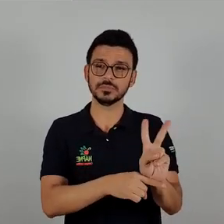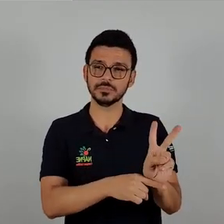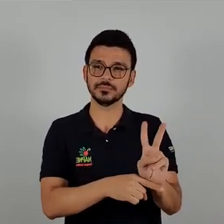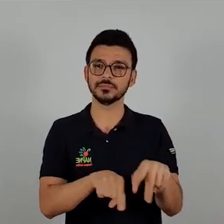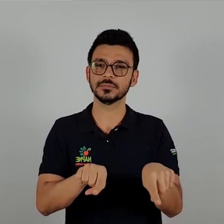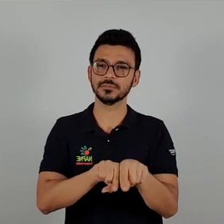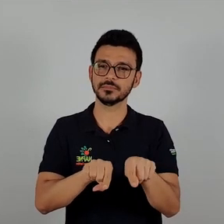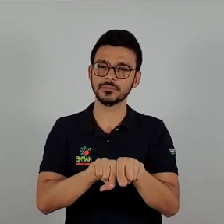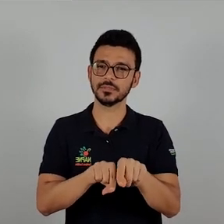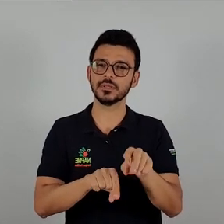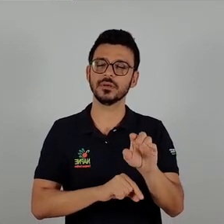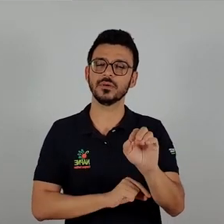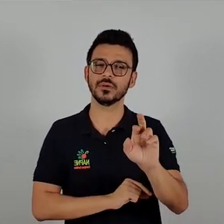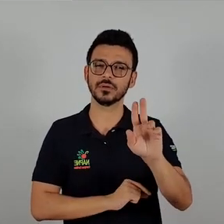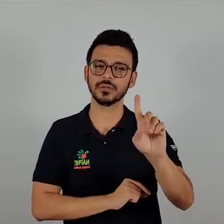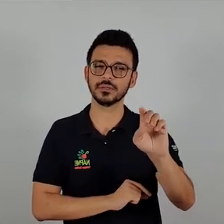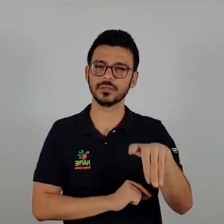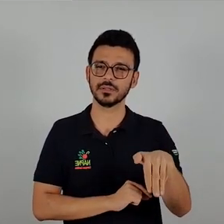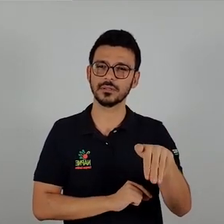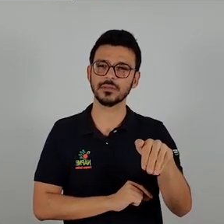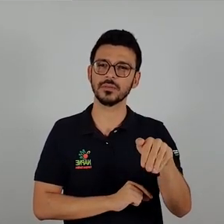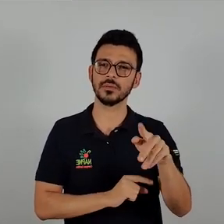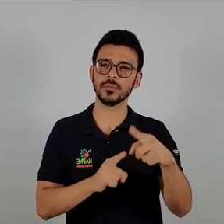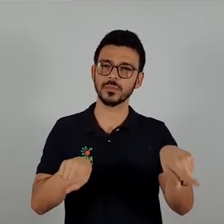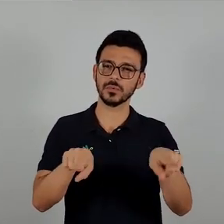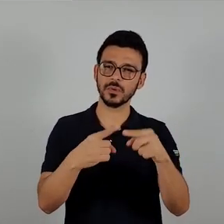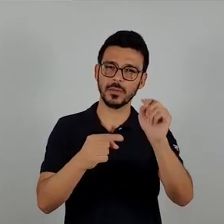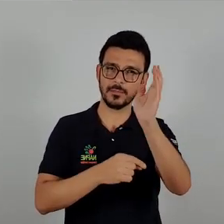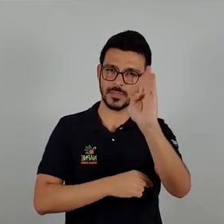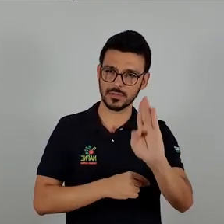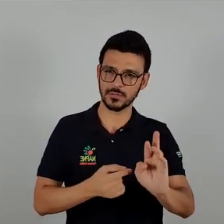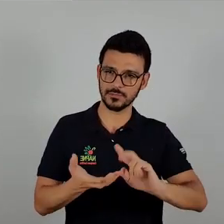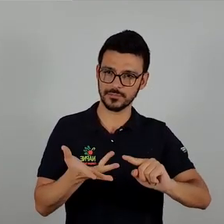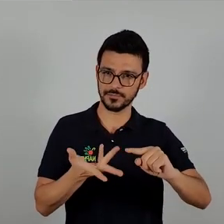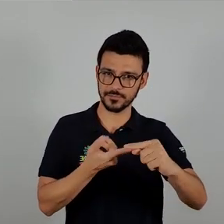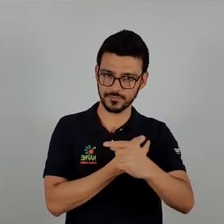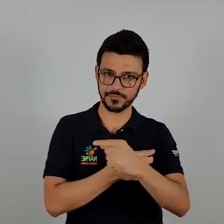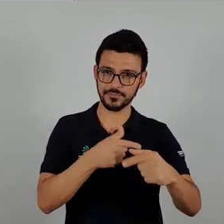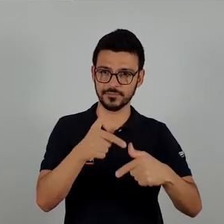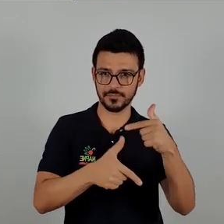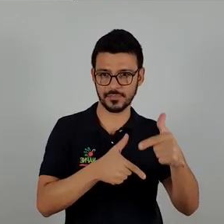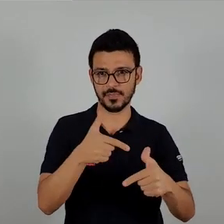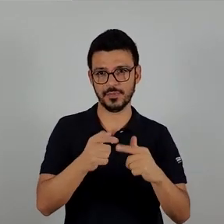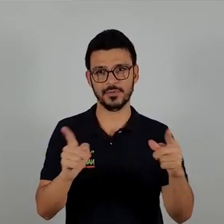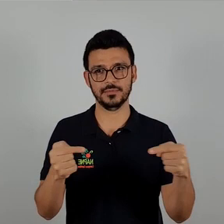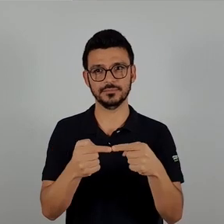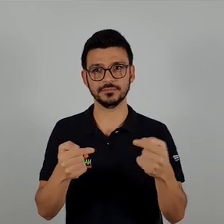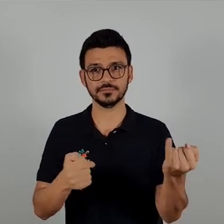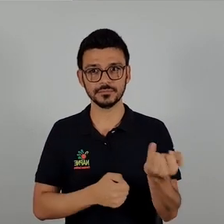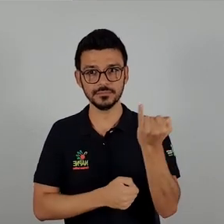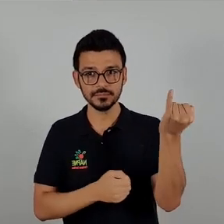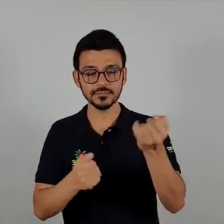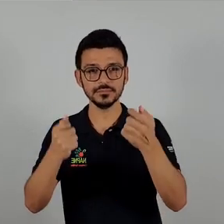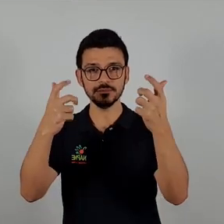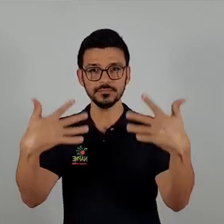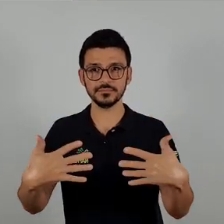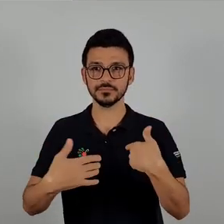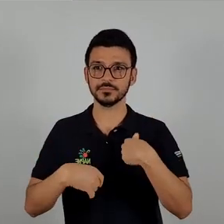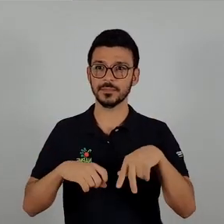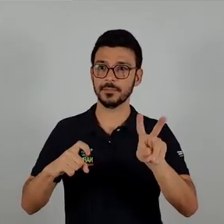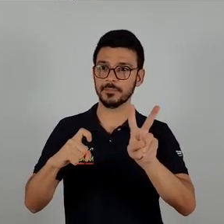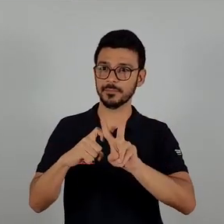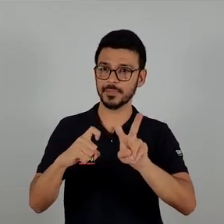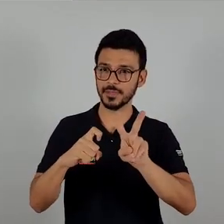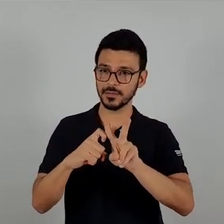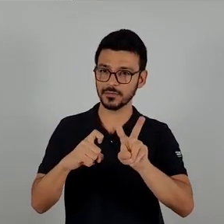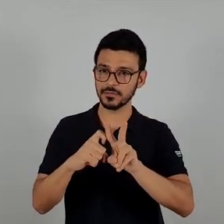né, que a gente cite. Eu, então, médico veterinário, especialização na humana, neurologia, uma das áreas que eu atuo também, tenho formação em neurologia,